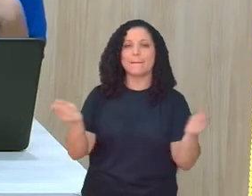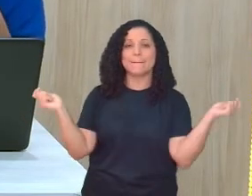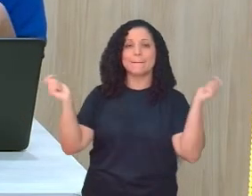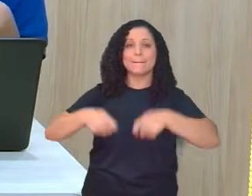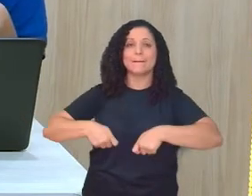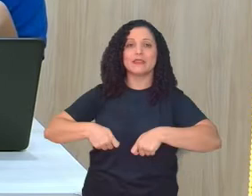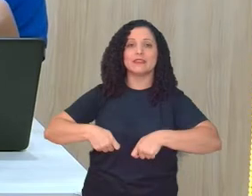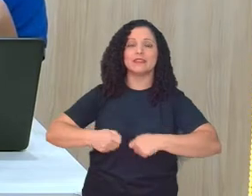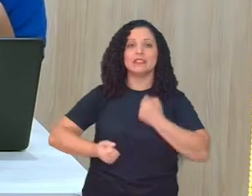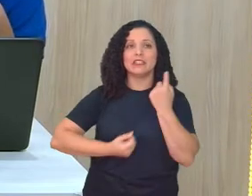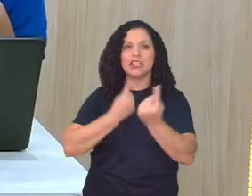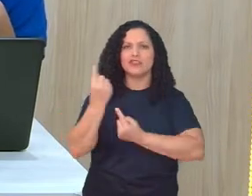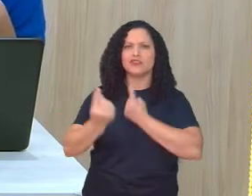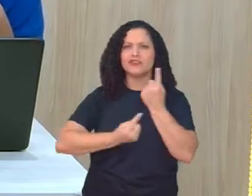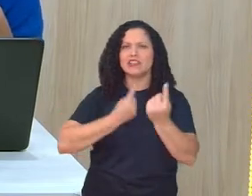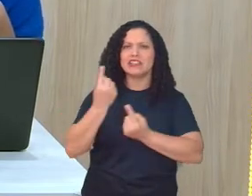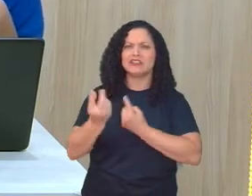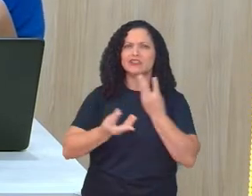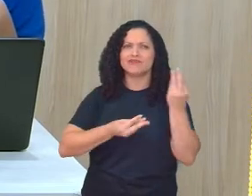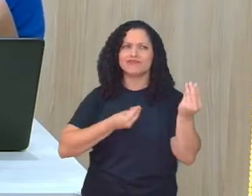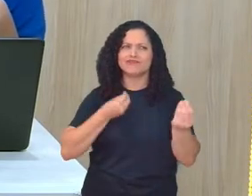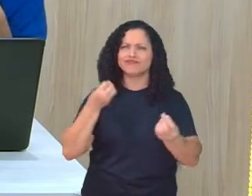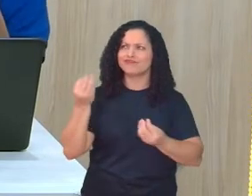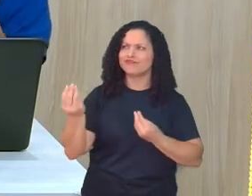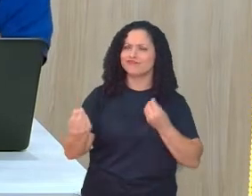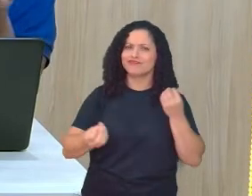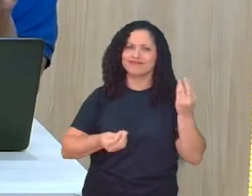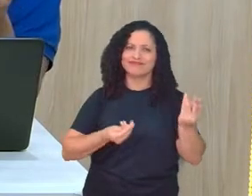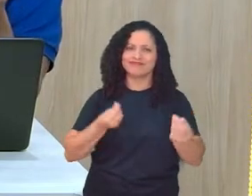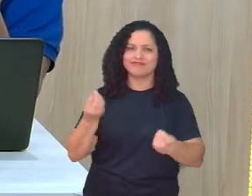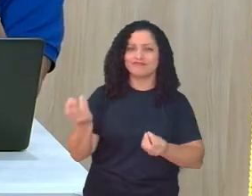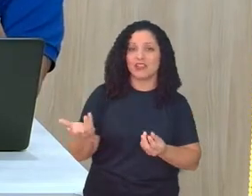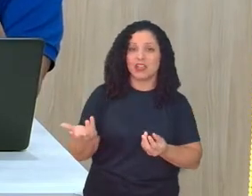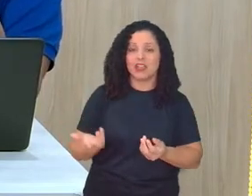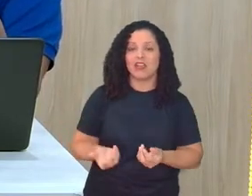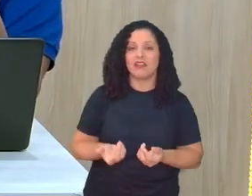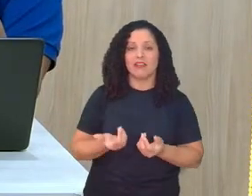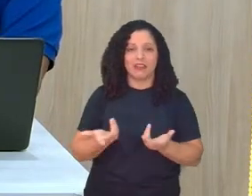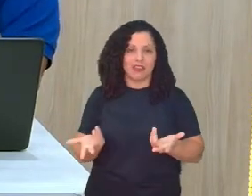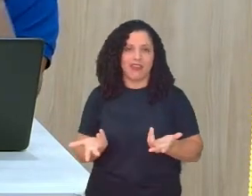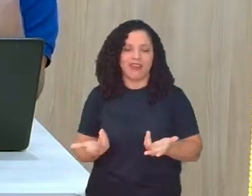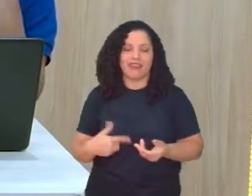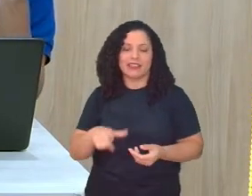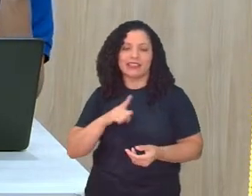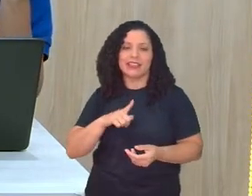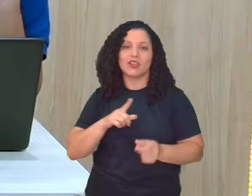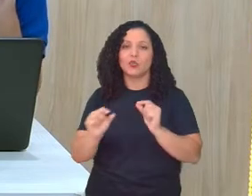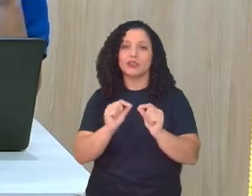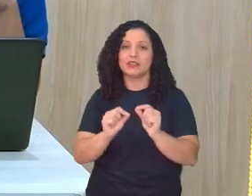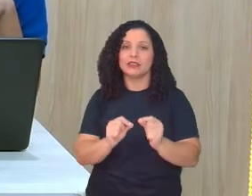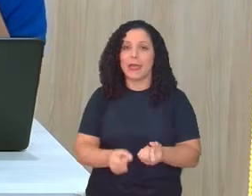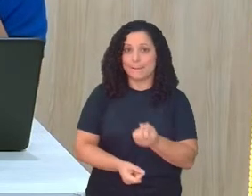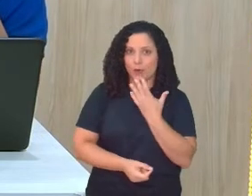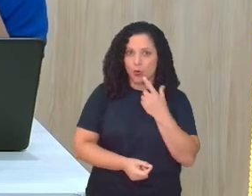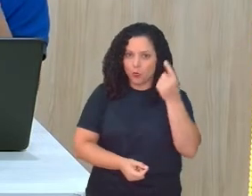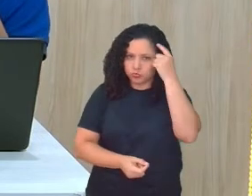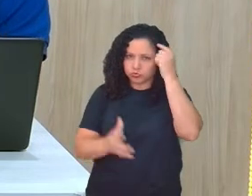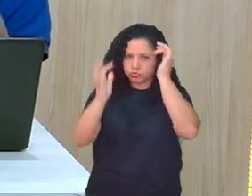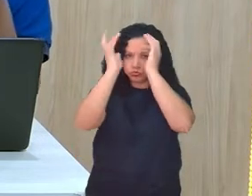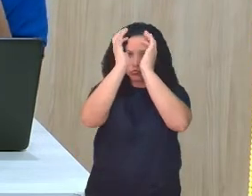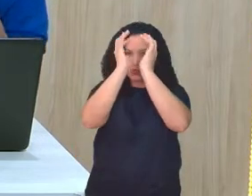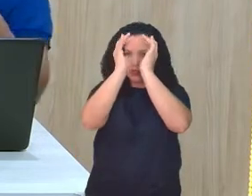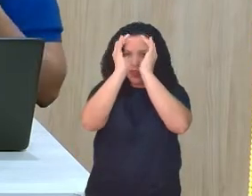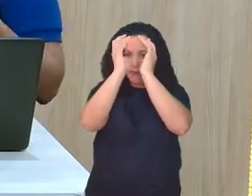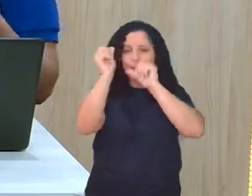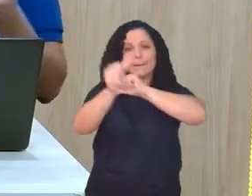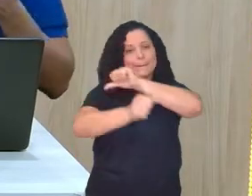fica preso no mesmo modo de fazer as coisas, quase numa rotina, né? Sim. Quando inclusive, é bom pro cérebro isso, viu, gente? Vocês